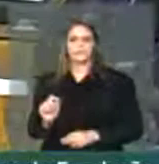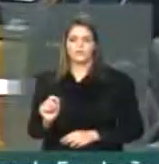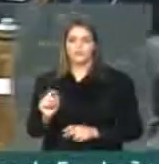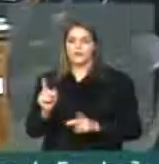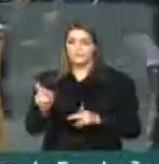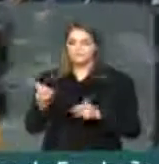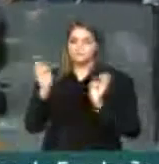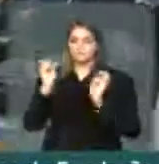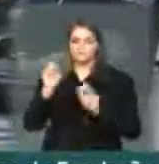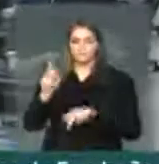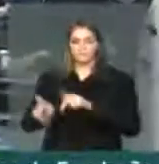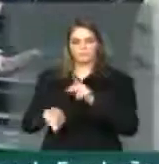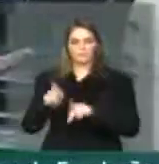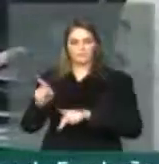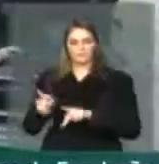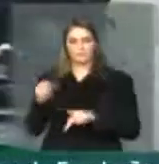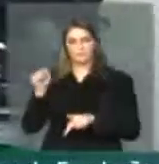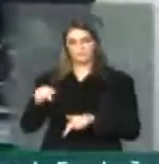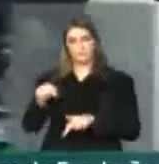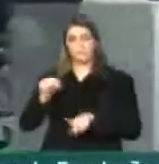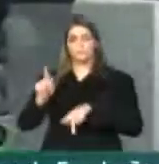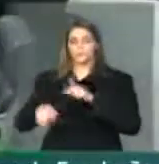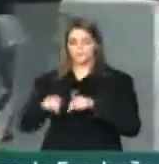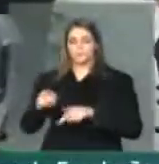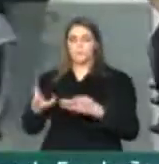Brasil quer mudanças e precisa mudanças,